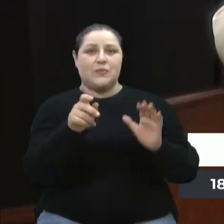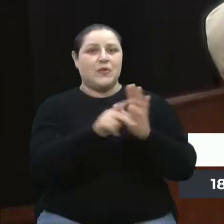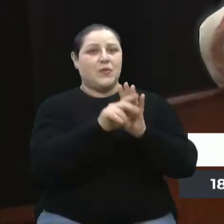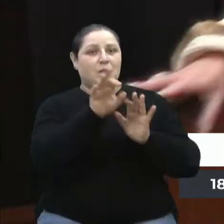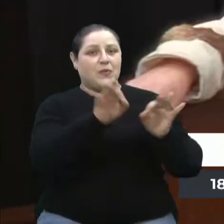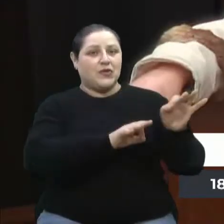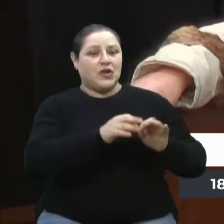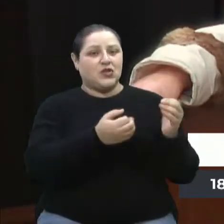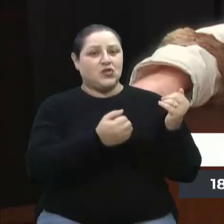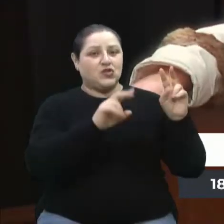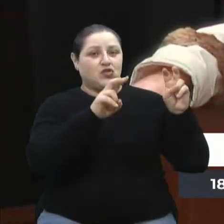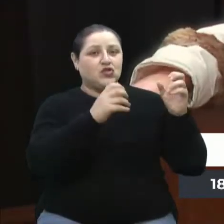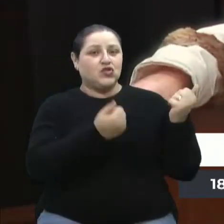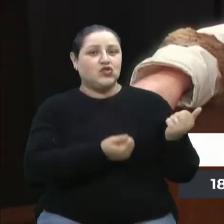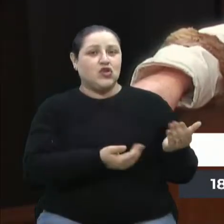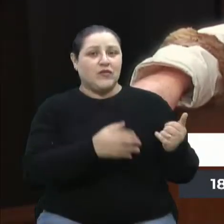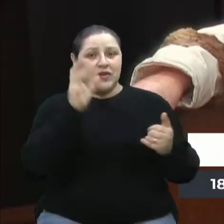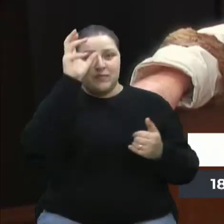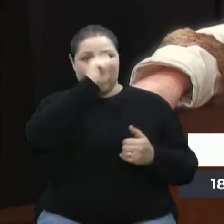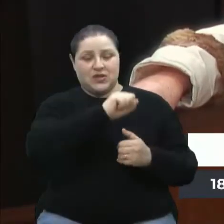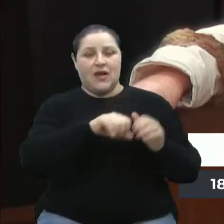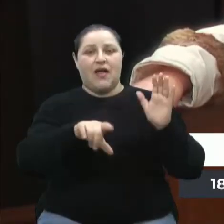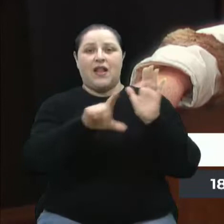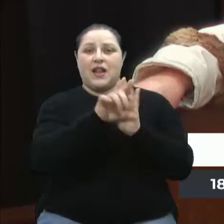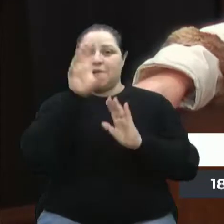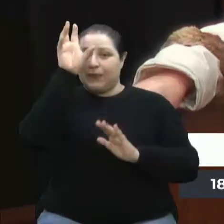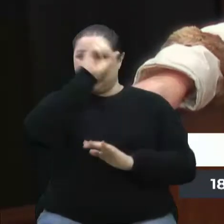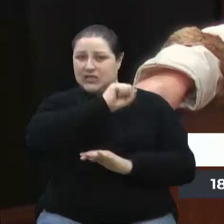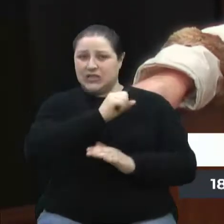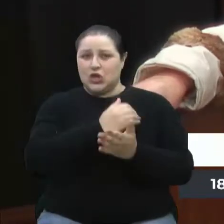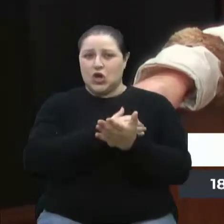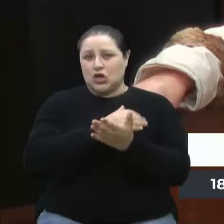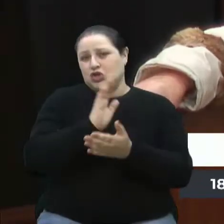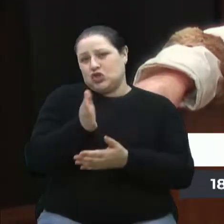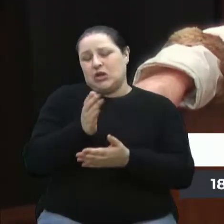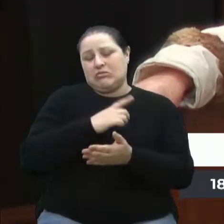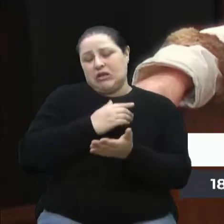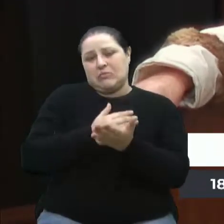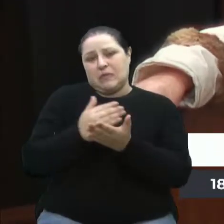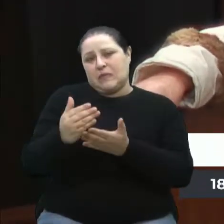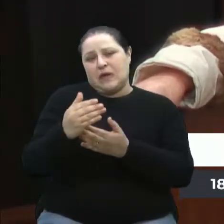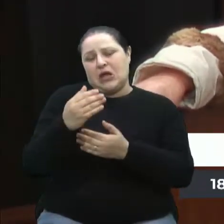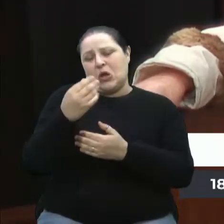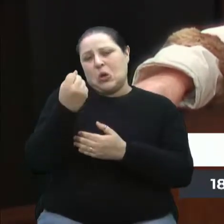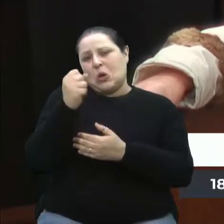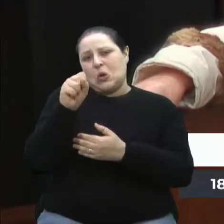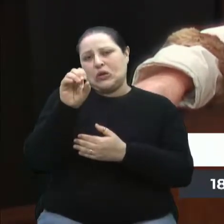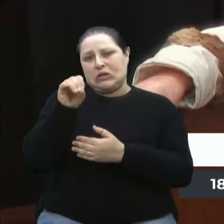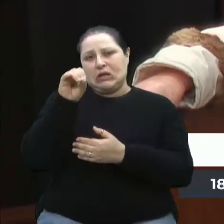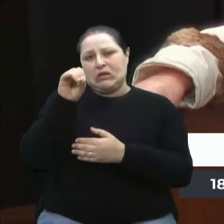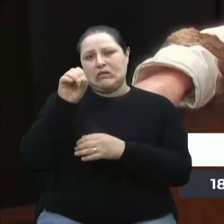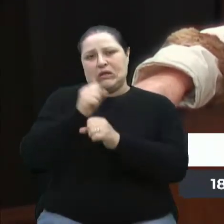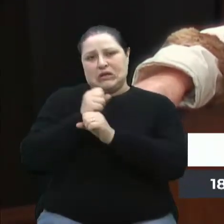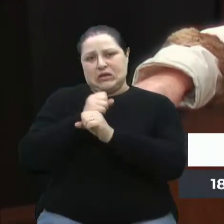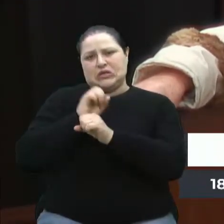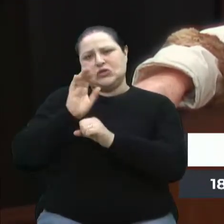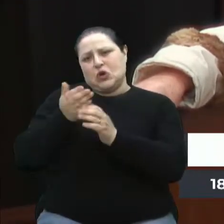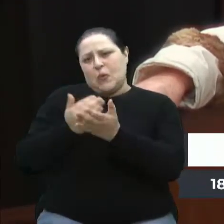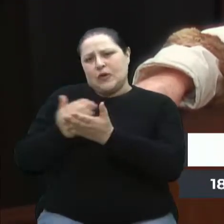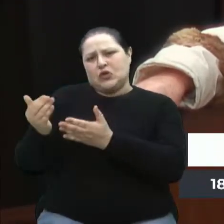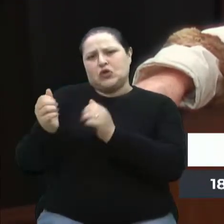aprendizagem, ela existe no Brasil tem 80 anos, né? Desde a CLT, lá